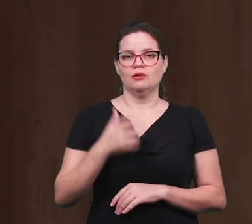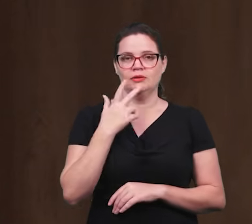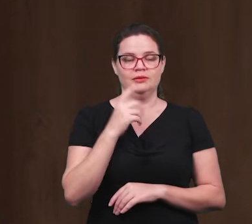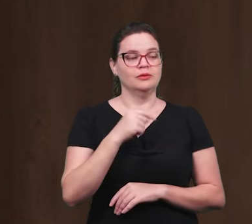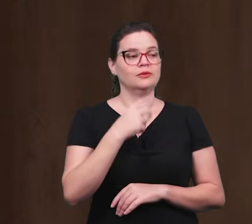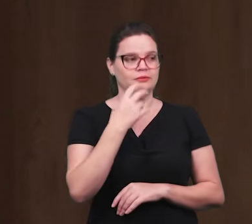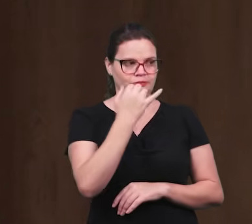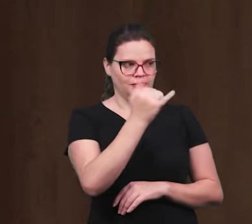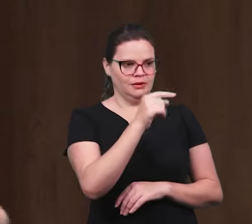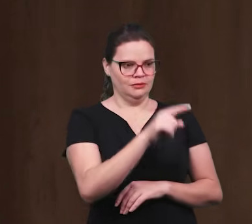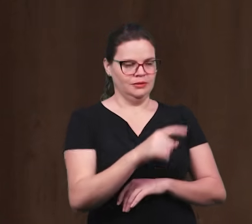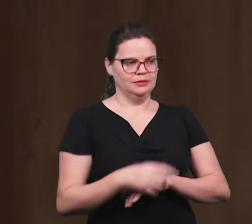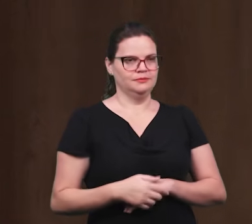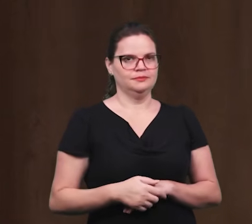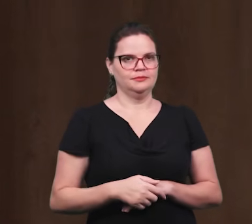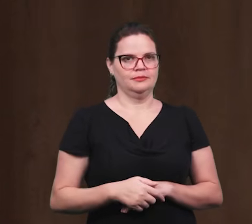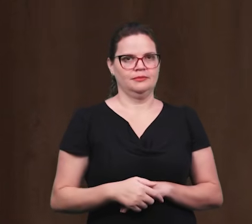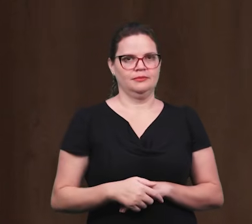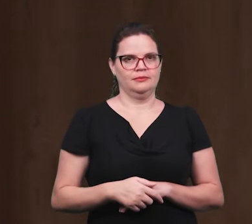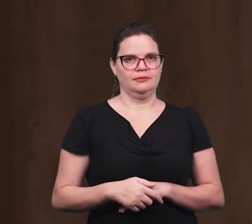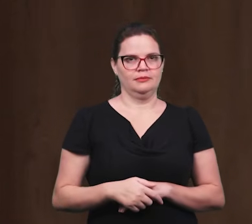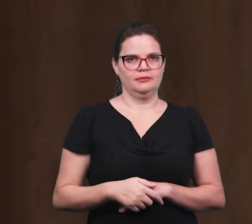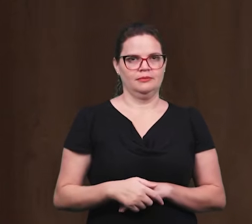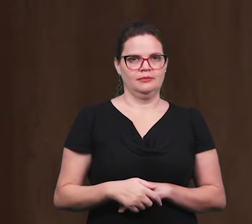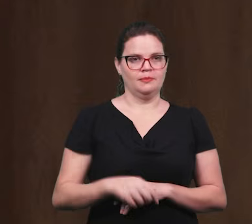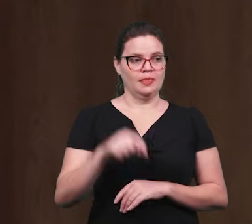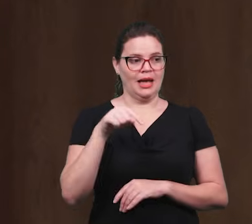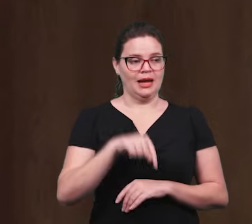seguinte, aqui eu trato